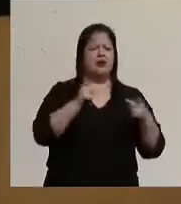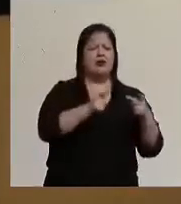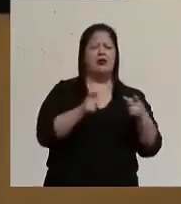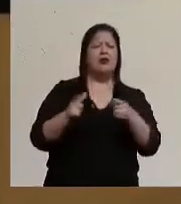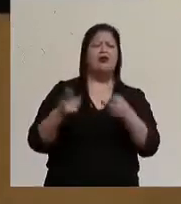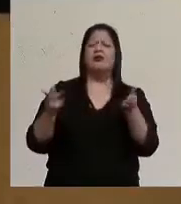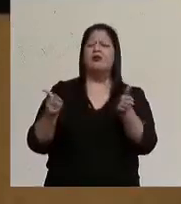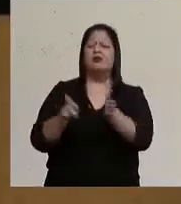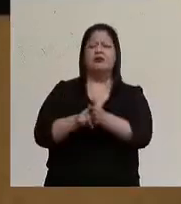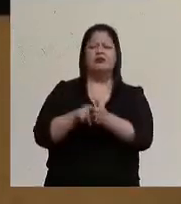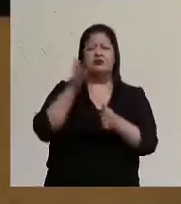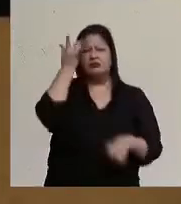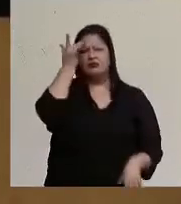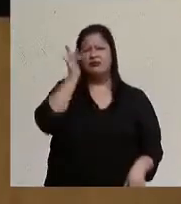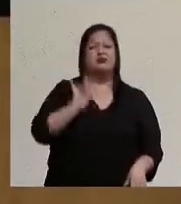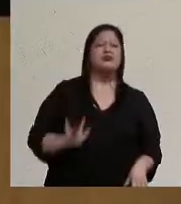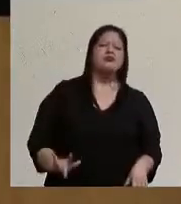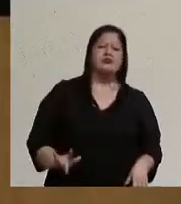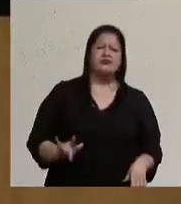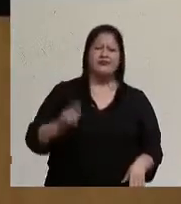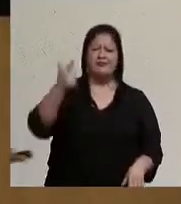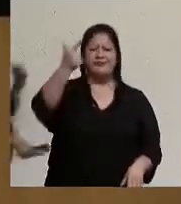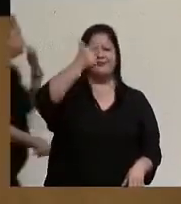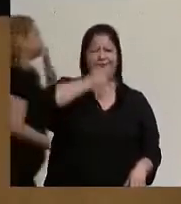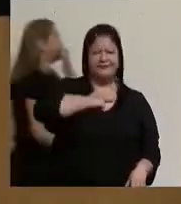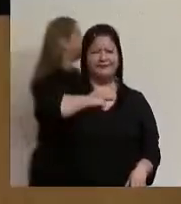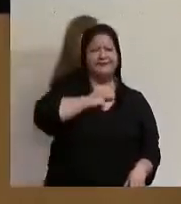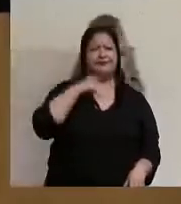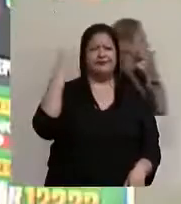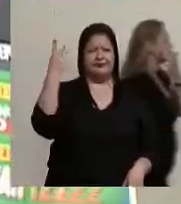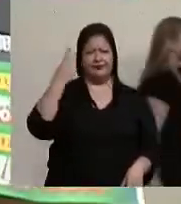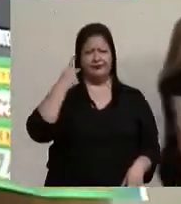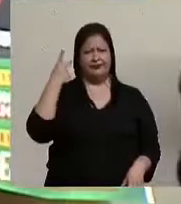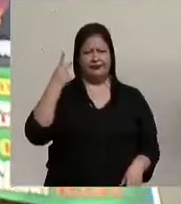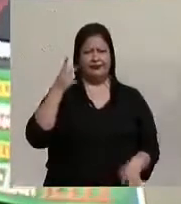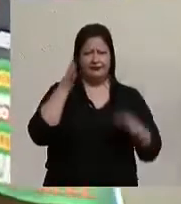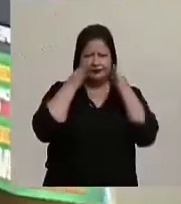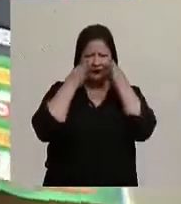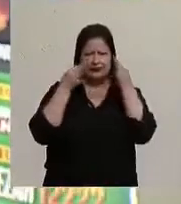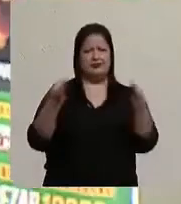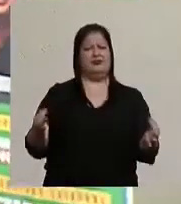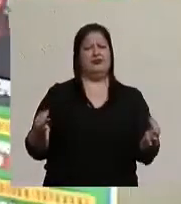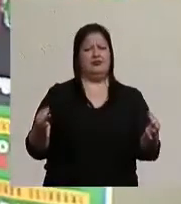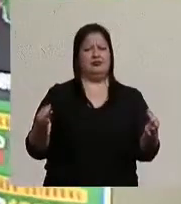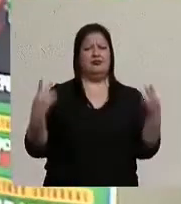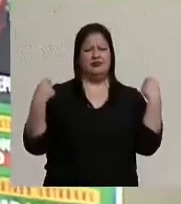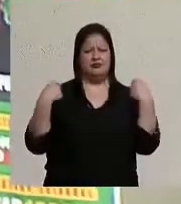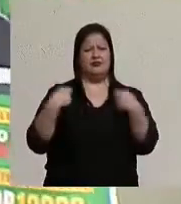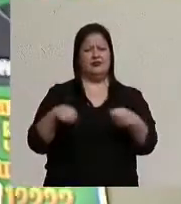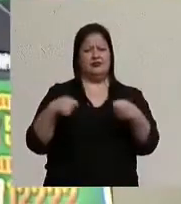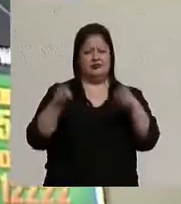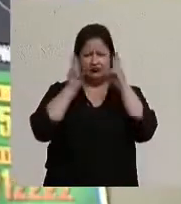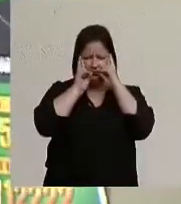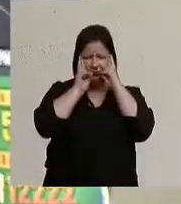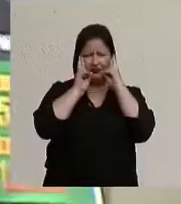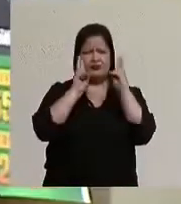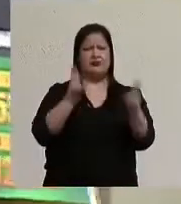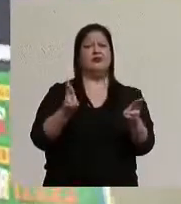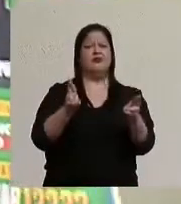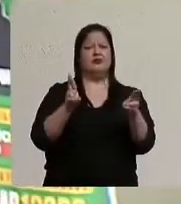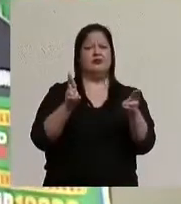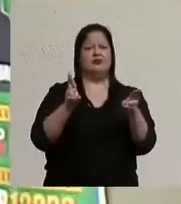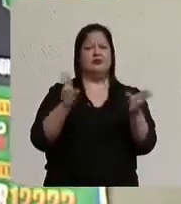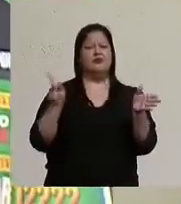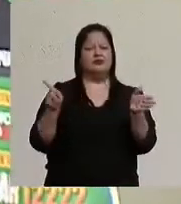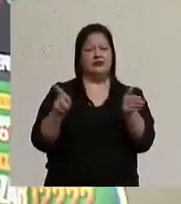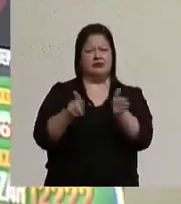está isso é feio Vereador Então tem que tomar vergonha Vereador e saber que lado